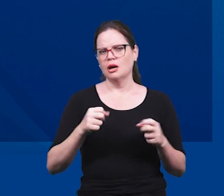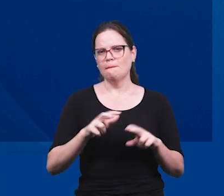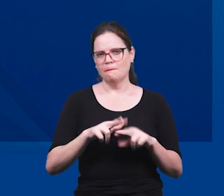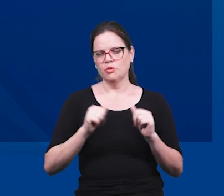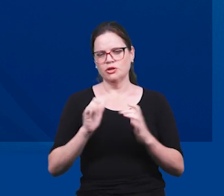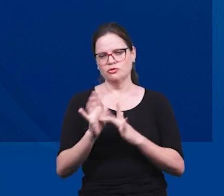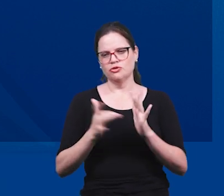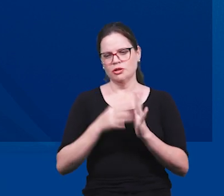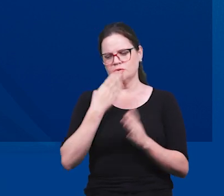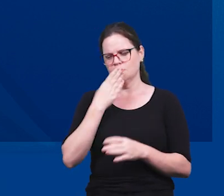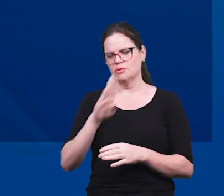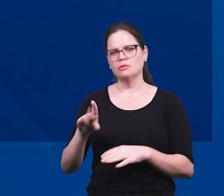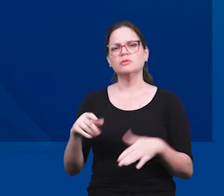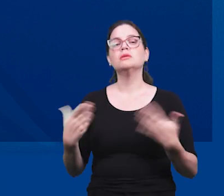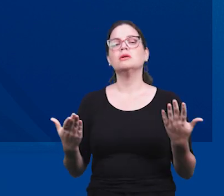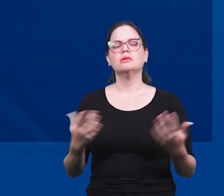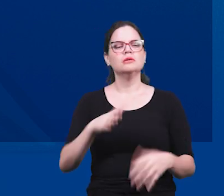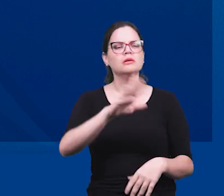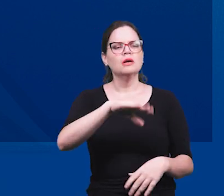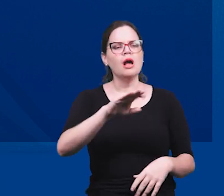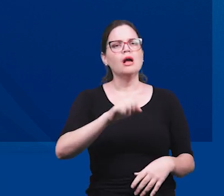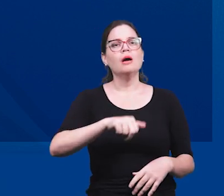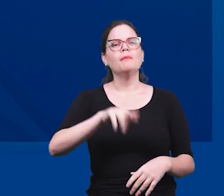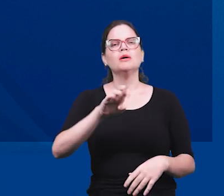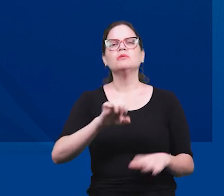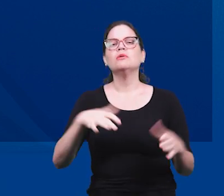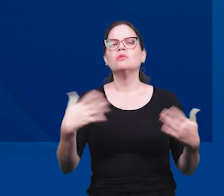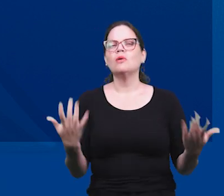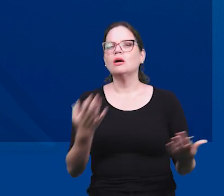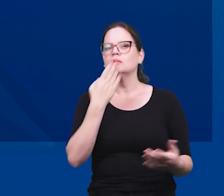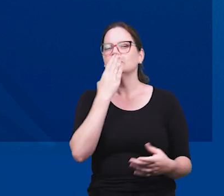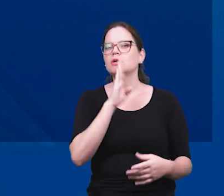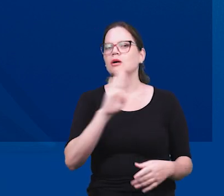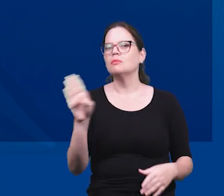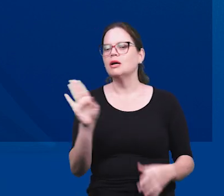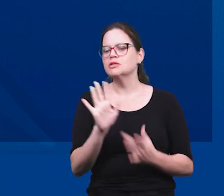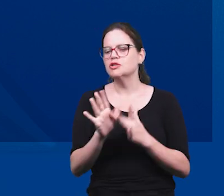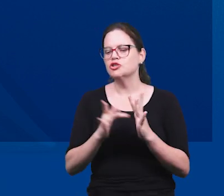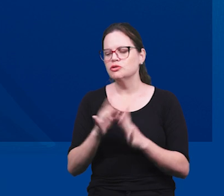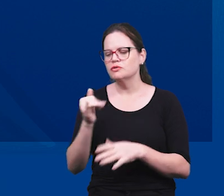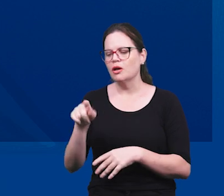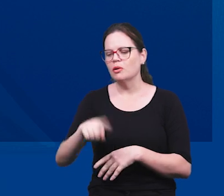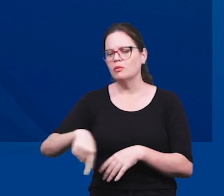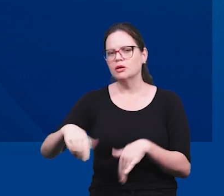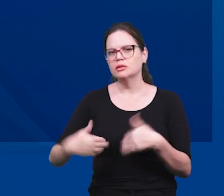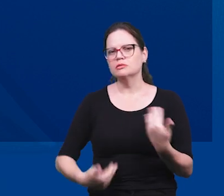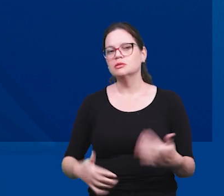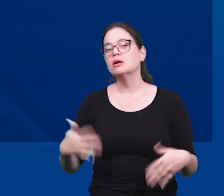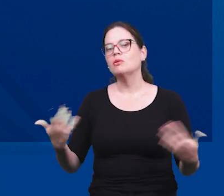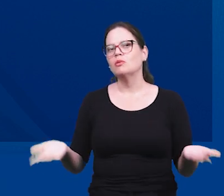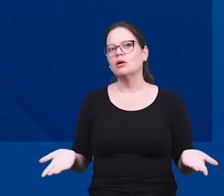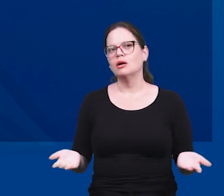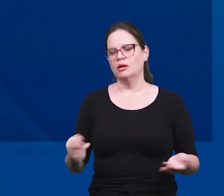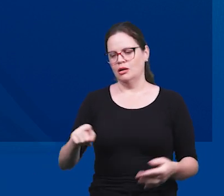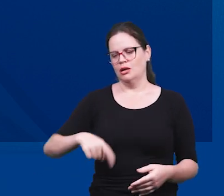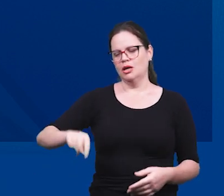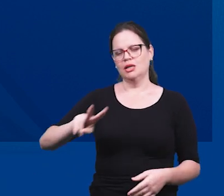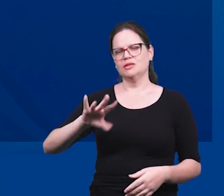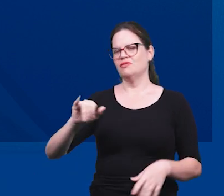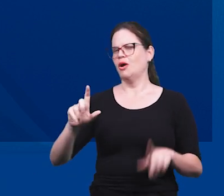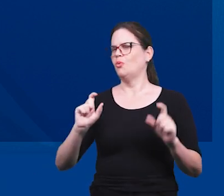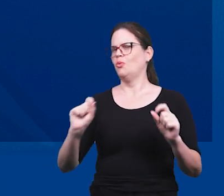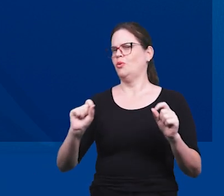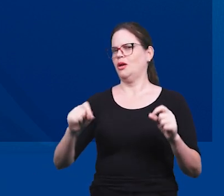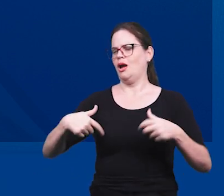Senhor fez uma promessa. Emanuel, qual promessa que o Senhor fez à igreja? Que eles